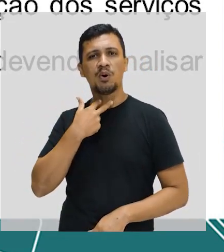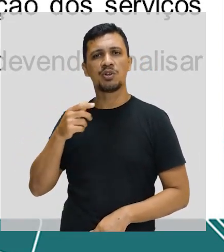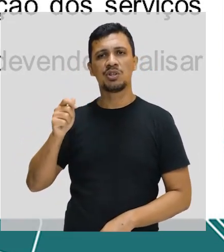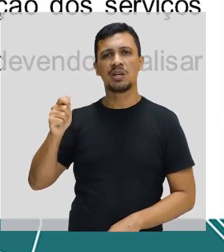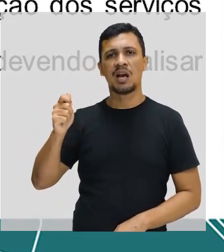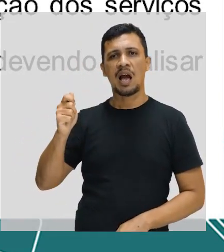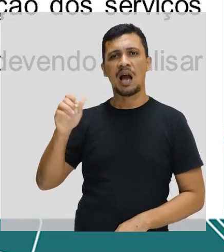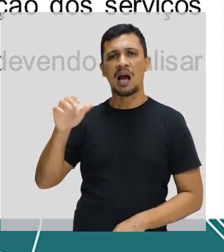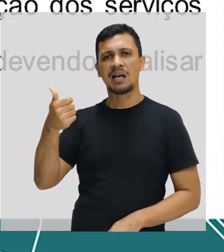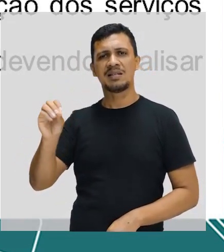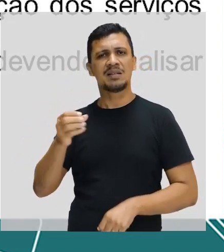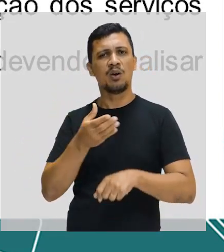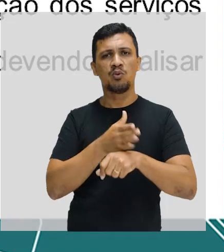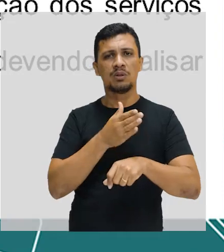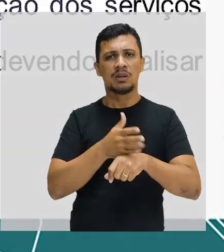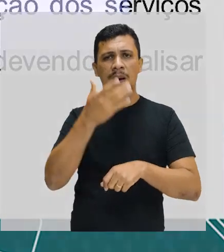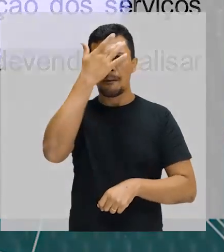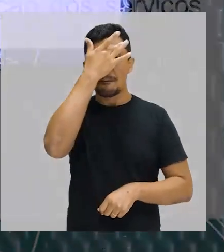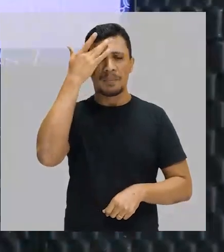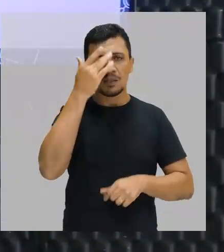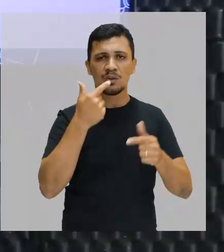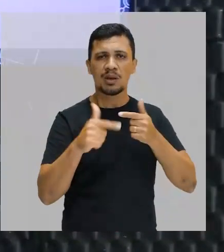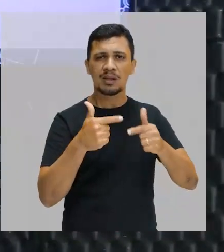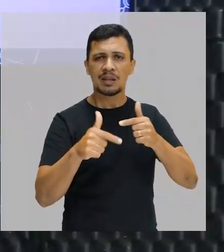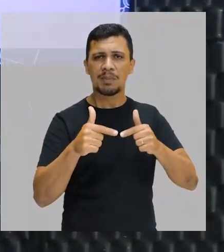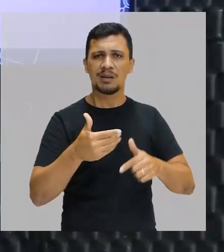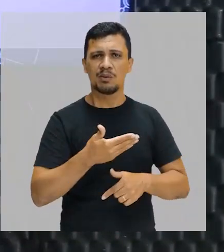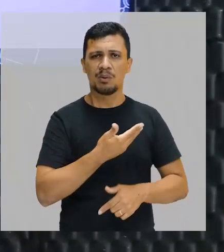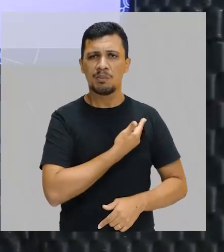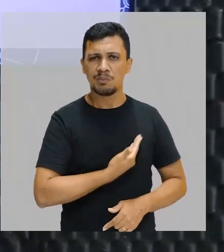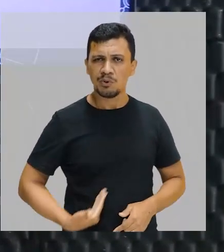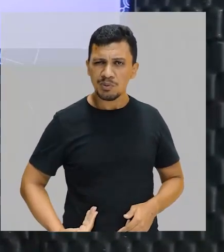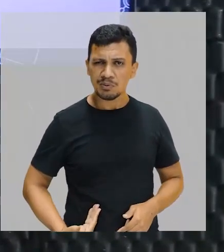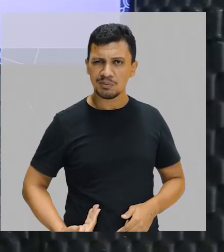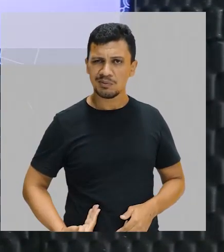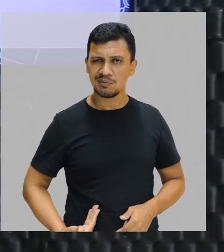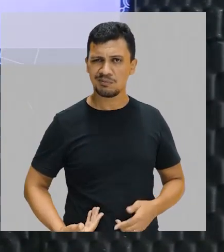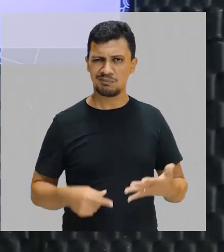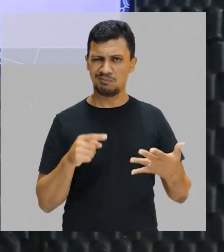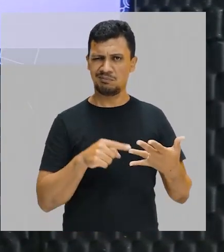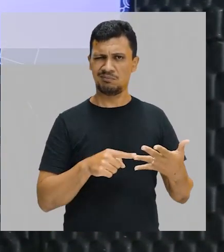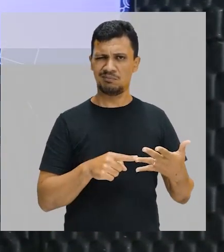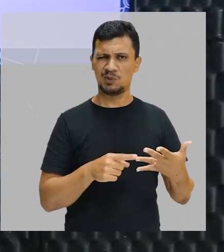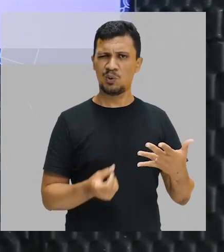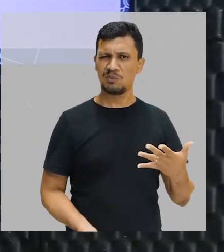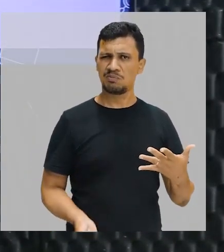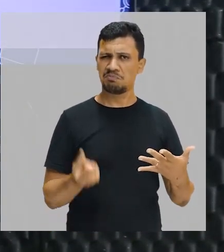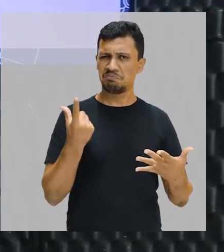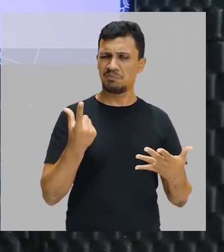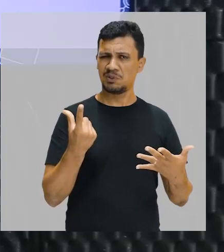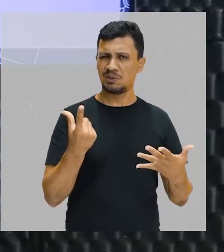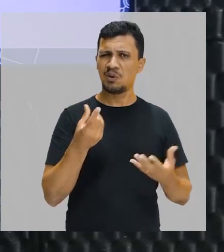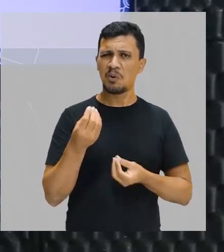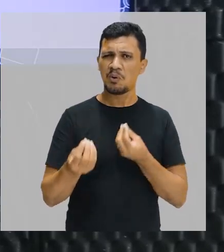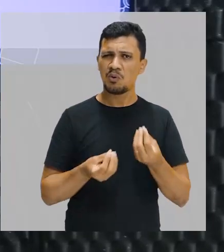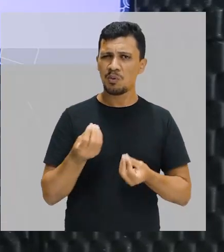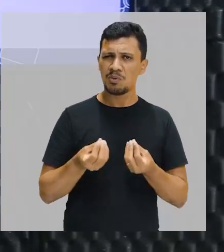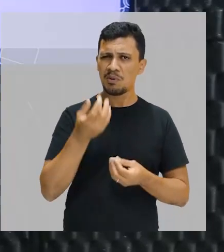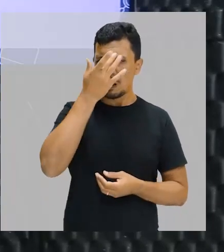né, complicado demais, né? Olha só. A moral nem sempre deve estar presente nas ações de serviço